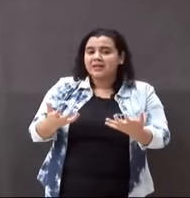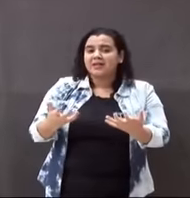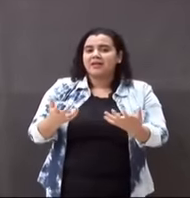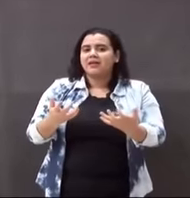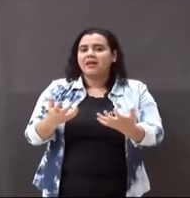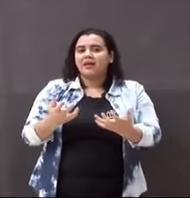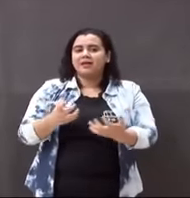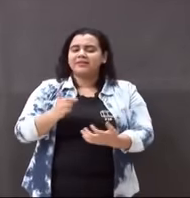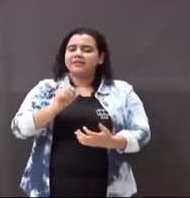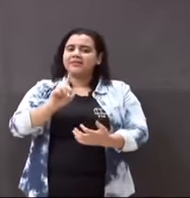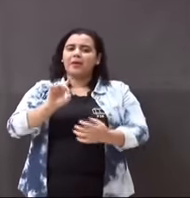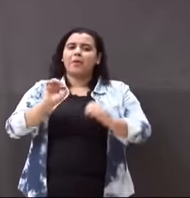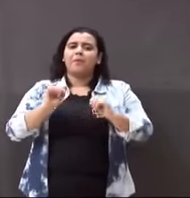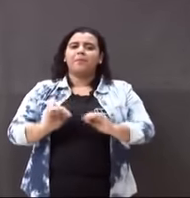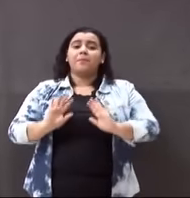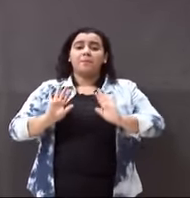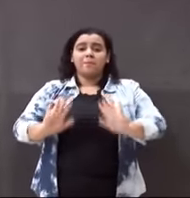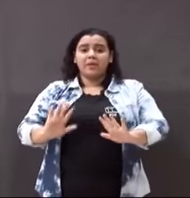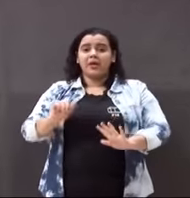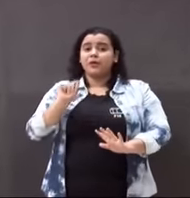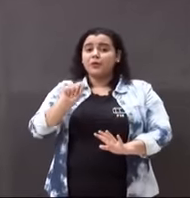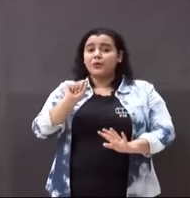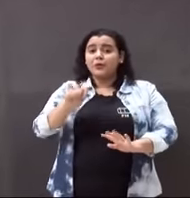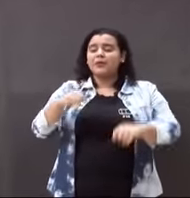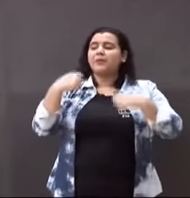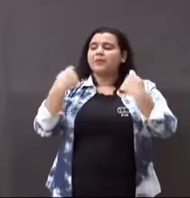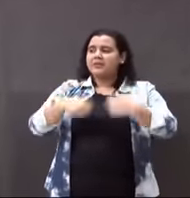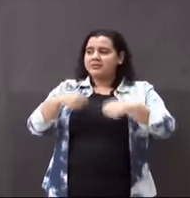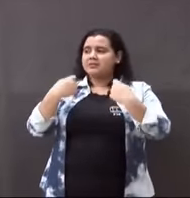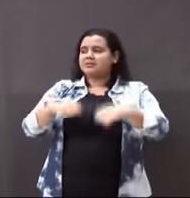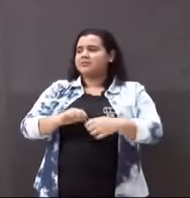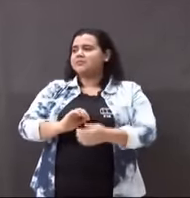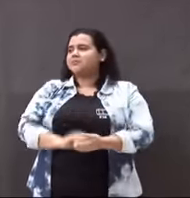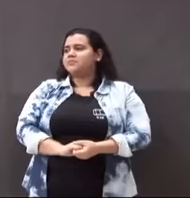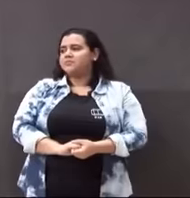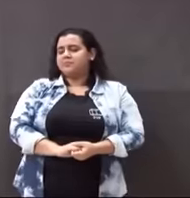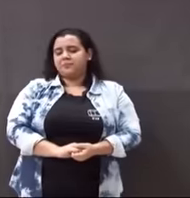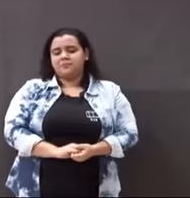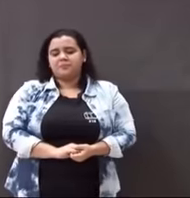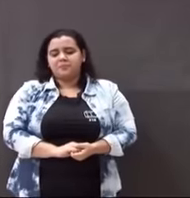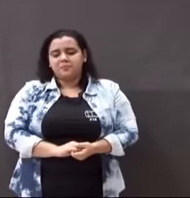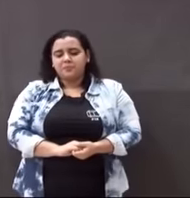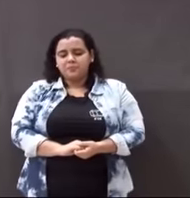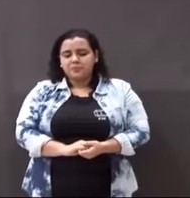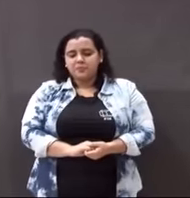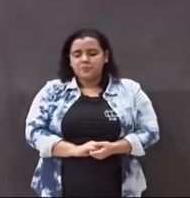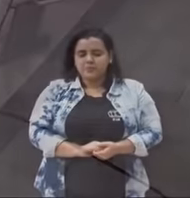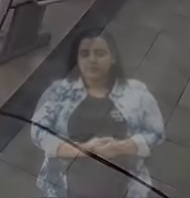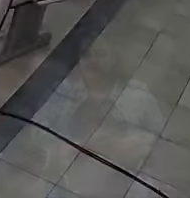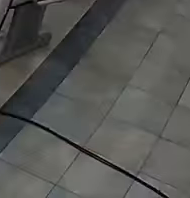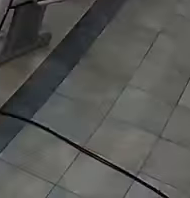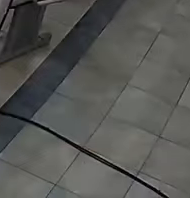Você não vai aplaudir de novo, não? Dá um glória de novo, vai! Dá um aleluia de novo!